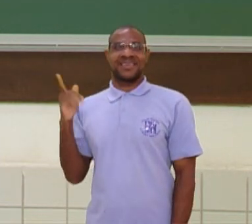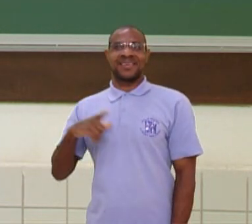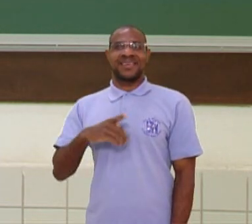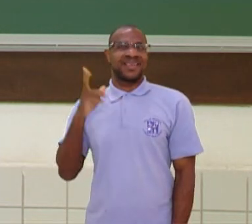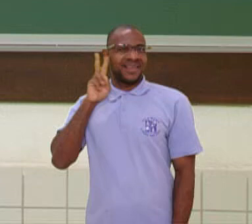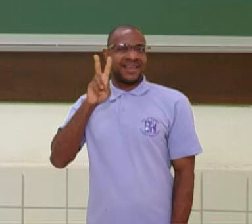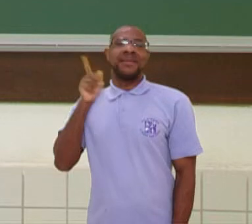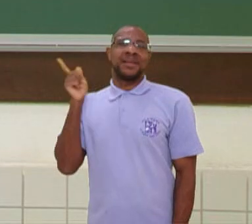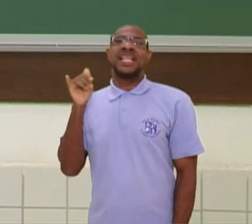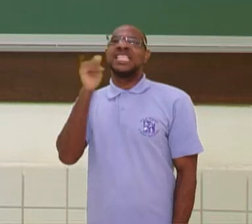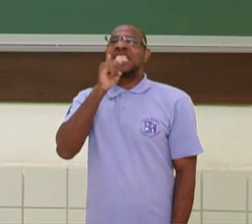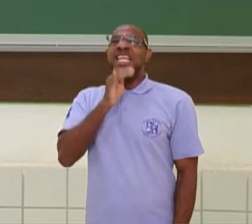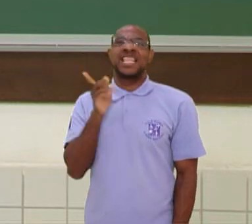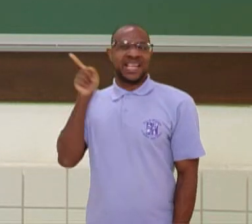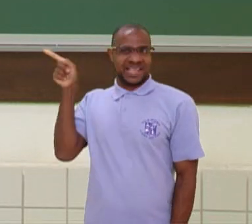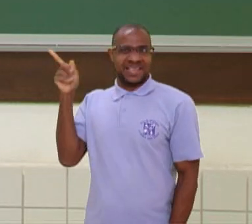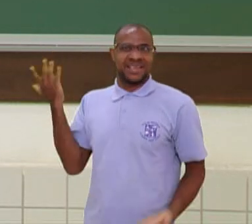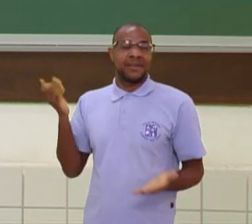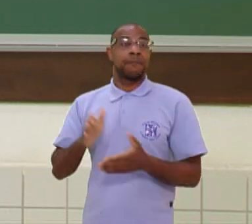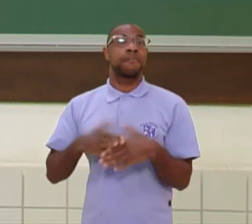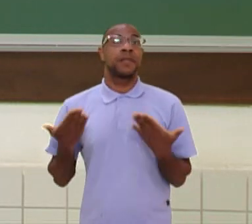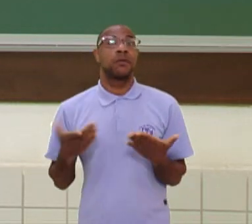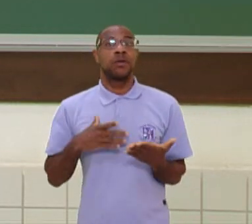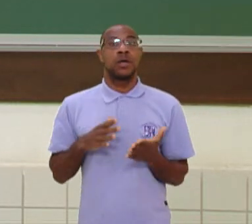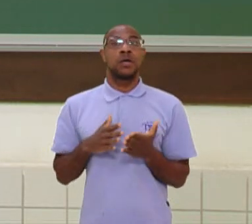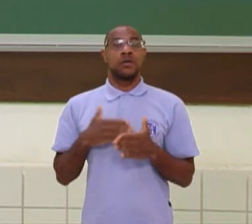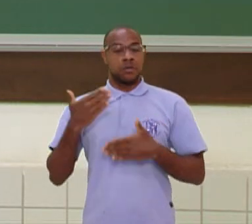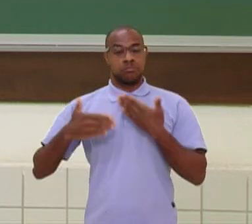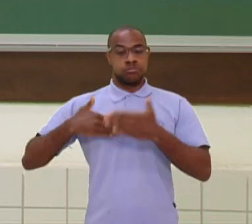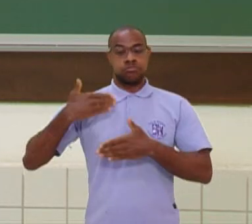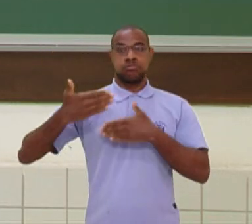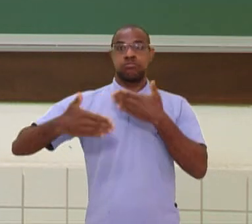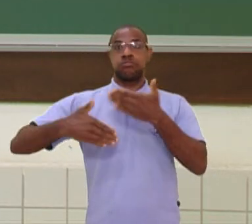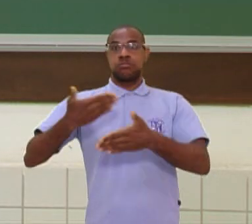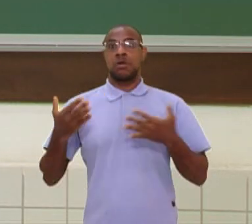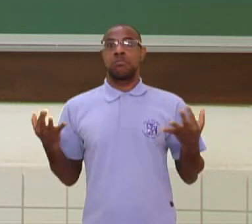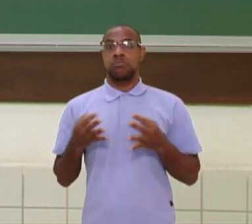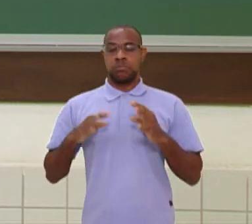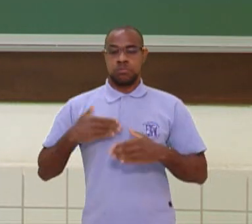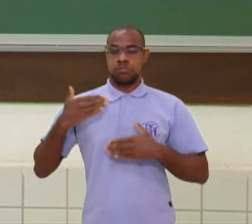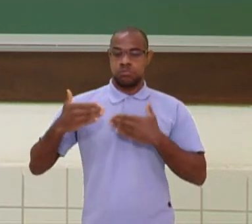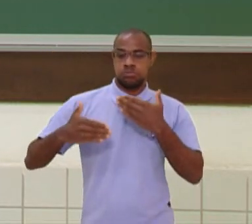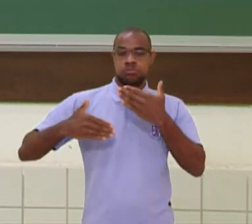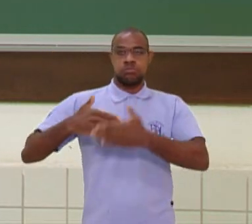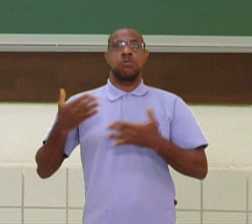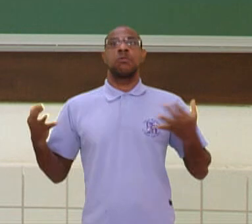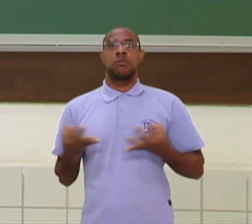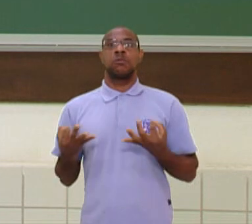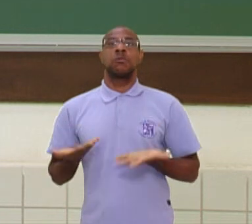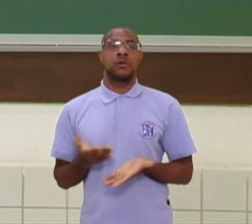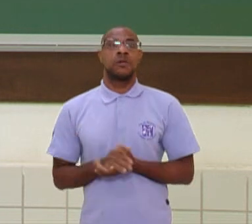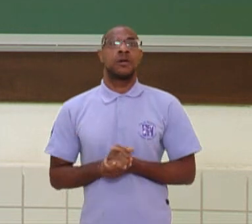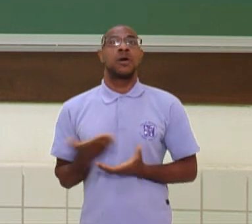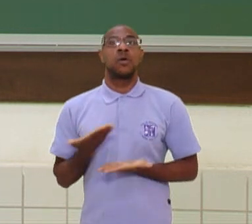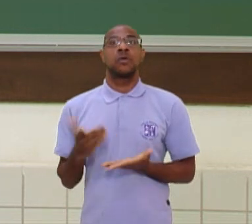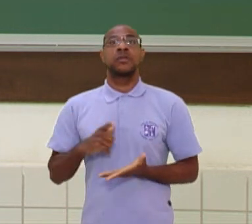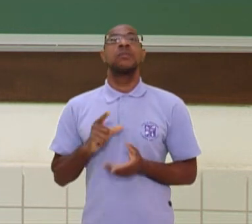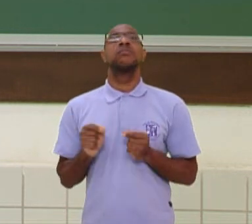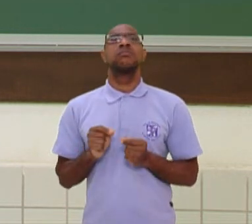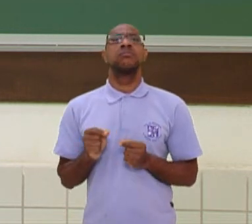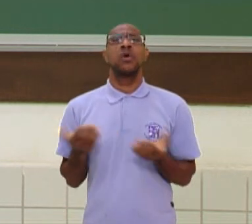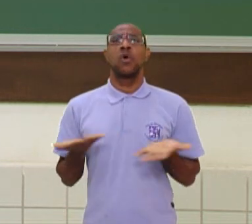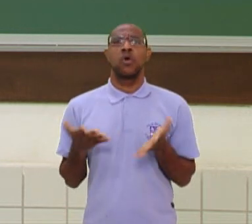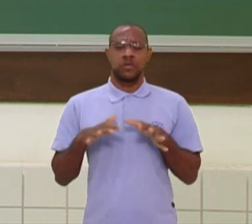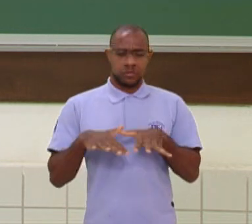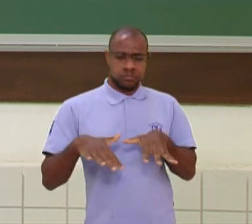não morreu no meio do caminho, ela foi avançando e foi se aperfeiçoando, certo? Hoje em dia, o que temos como estrutura desse jeito?